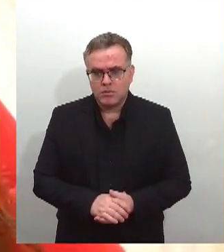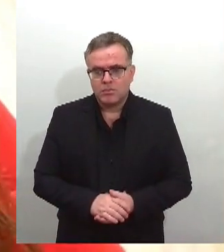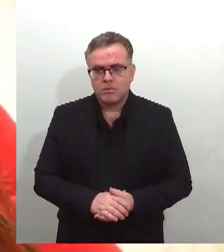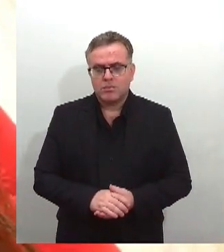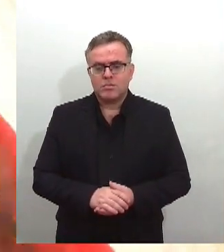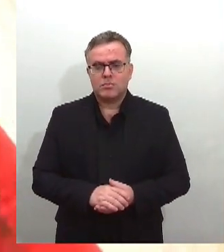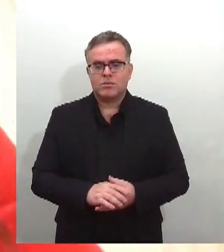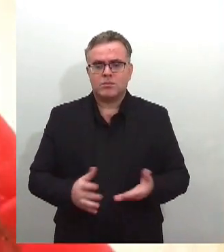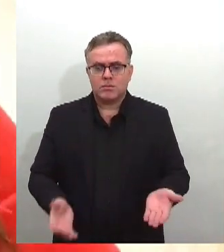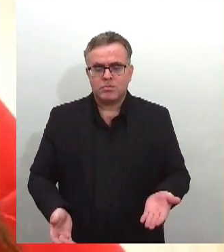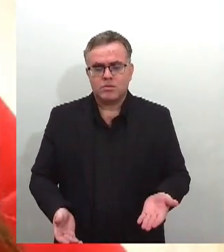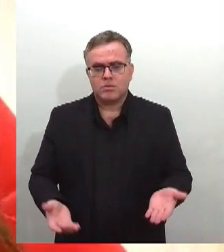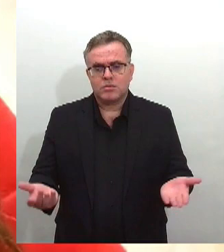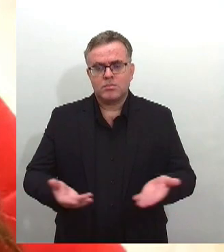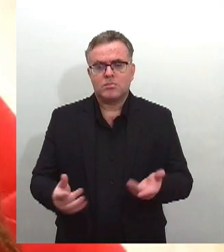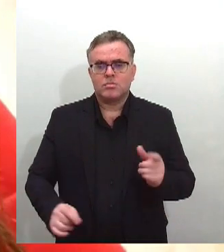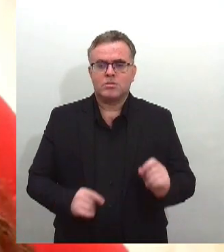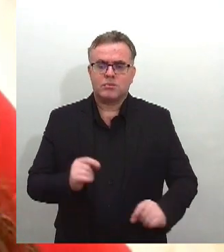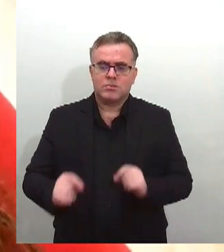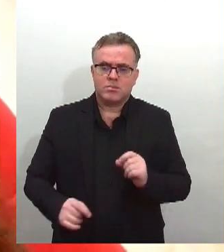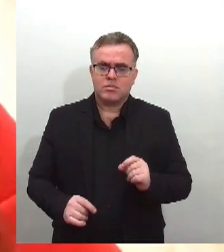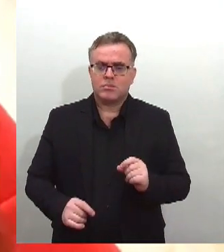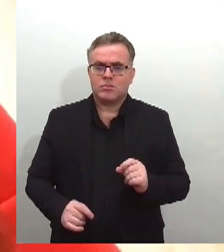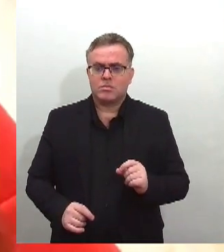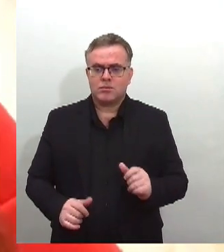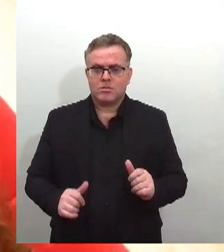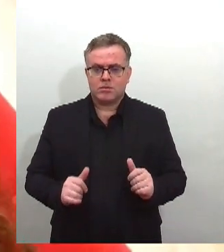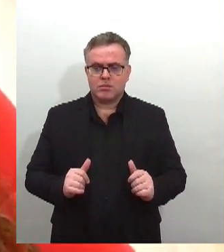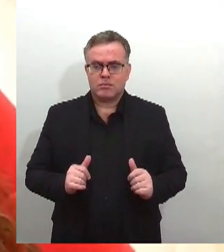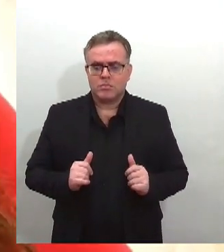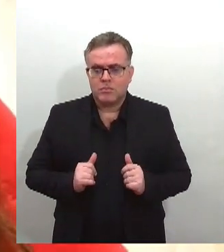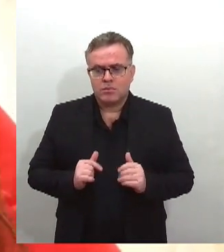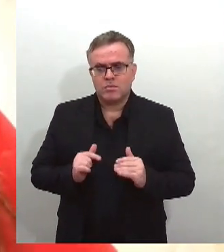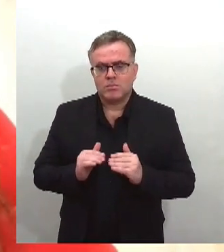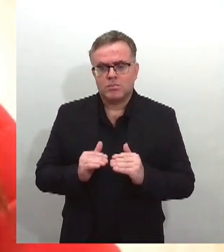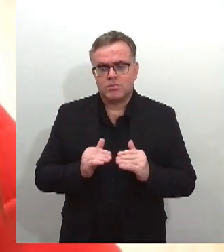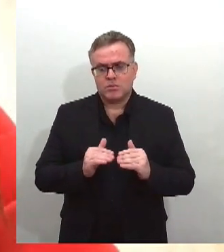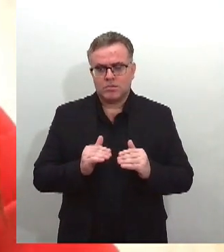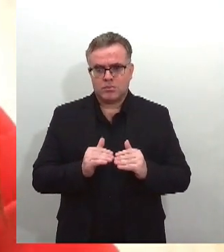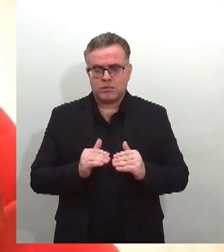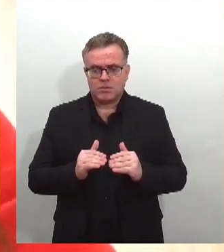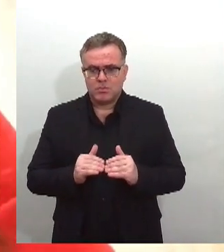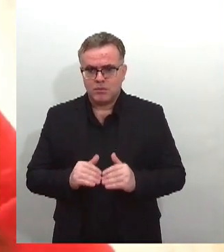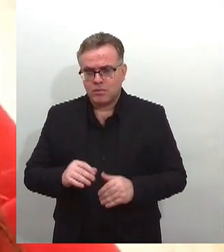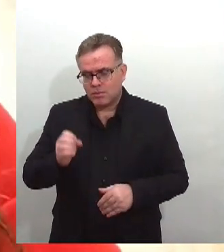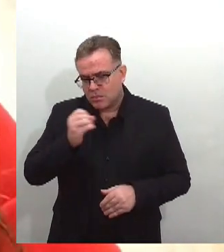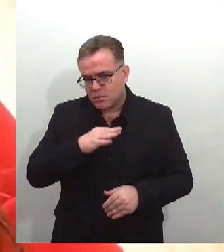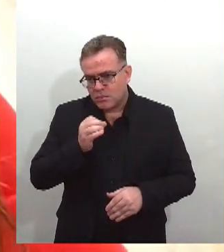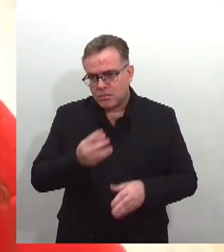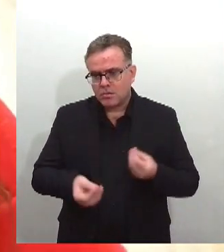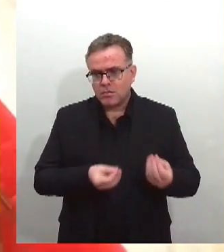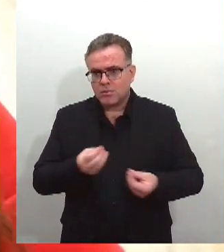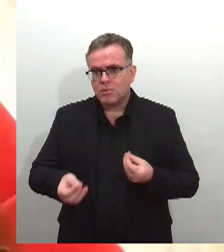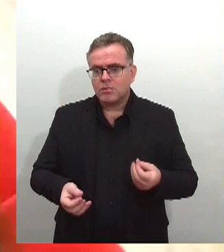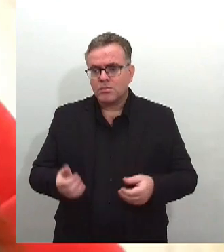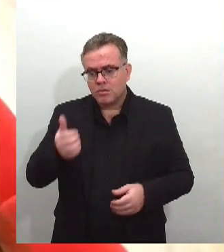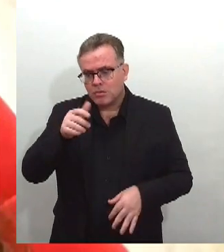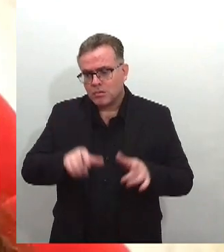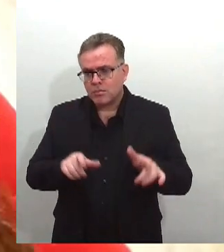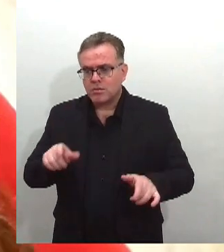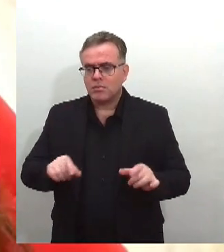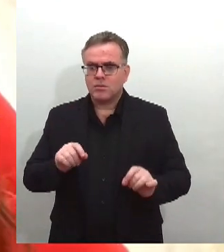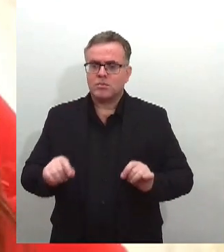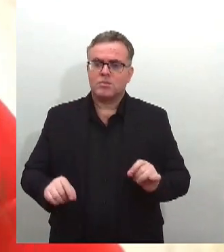demanda muito reprimida no tocante à violência doméstica. As mulheres por medo, por quererem salvar